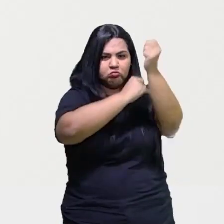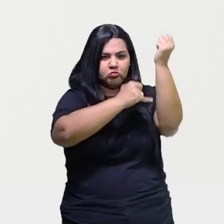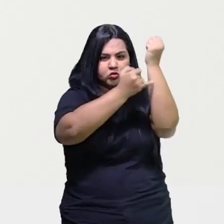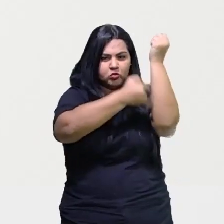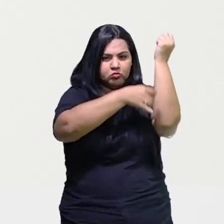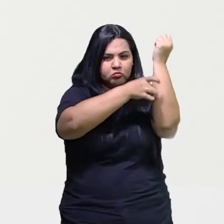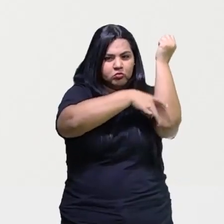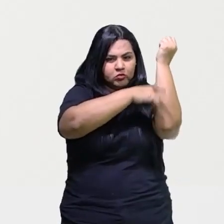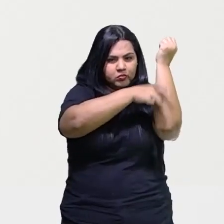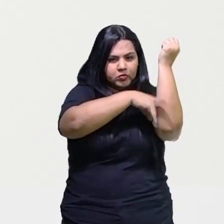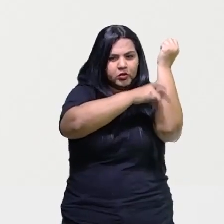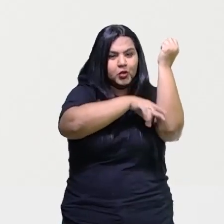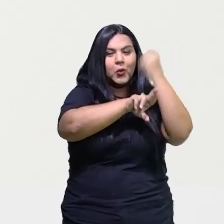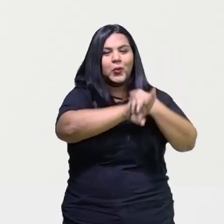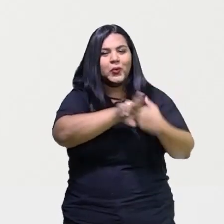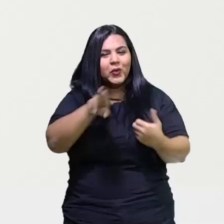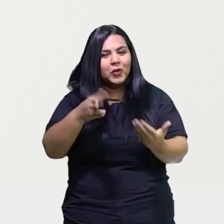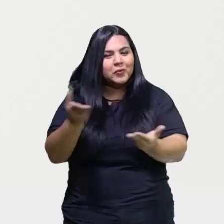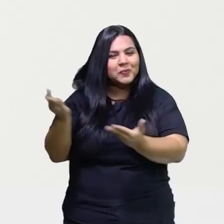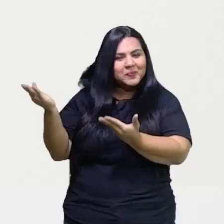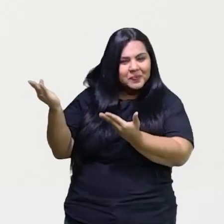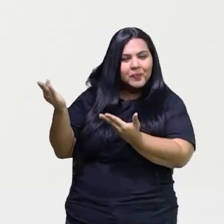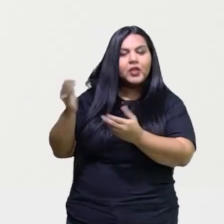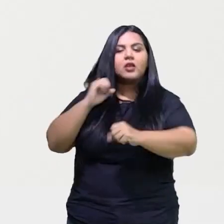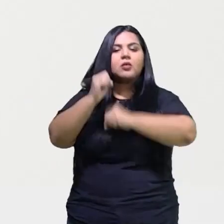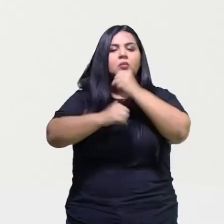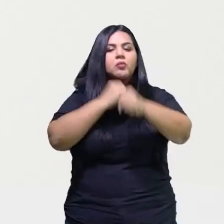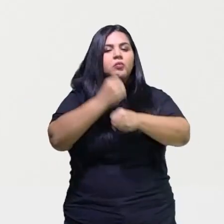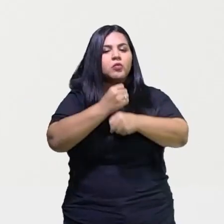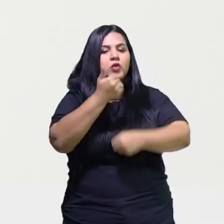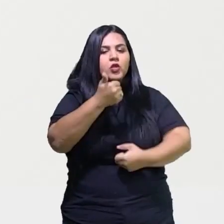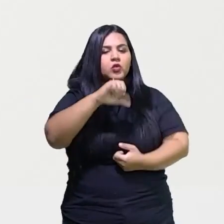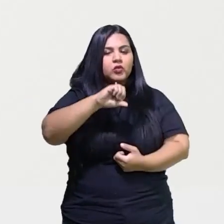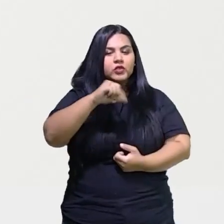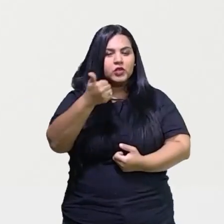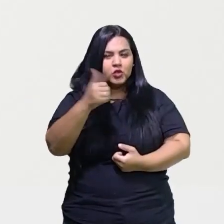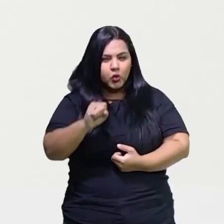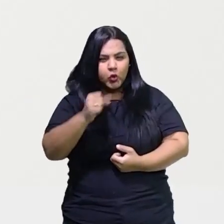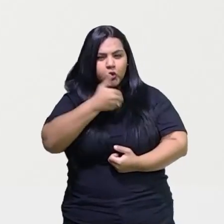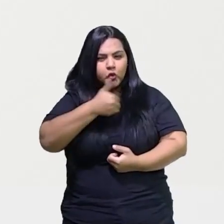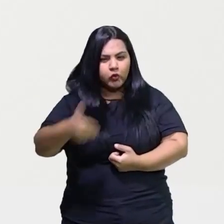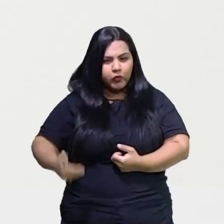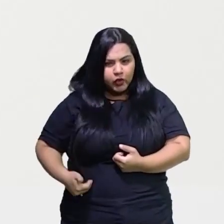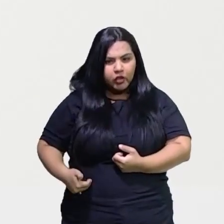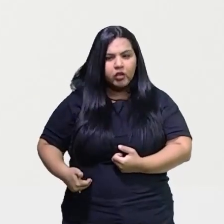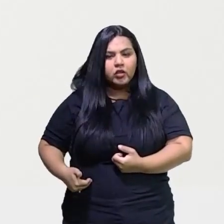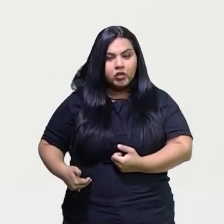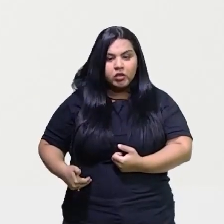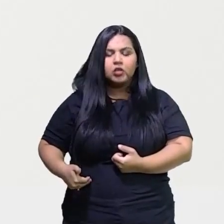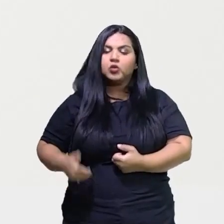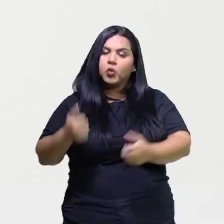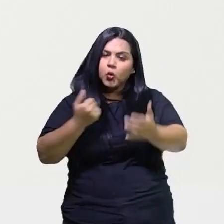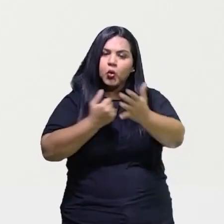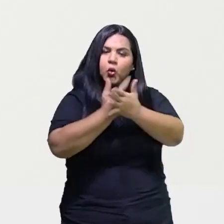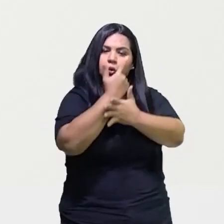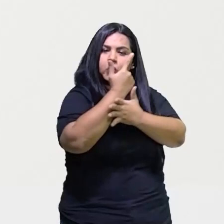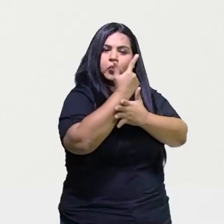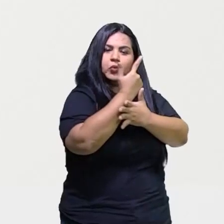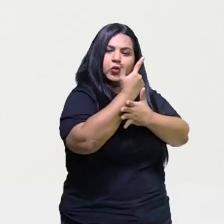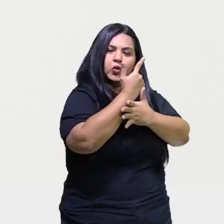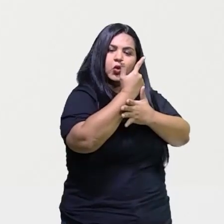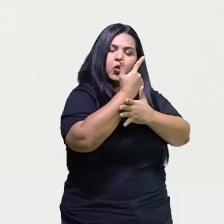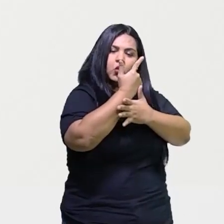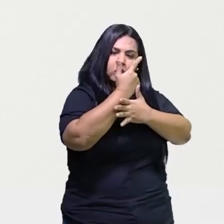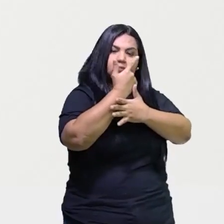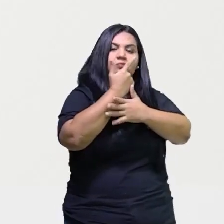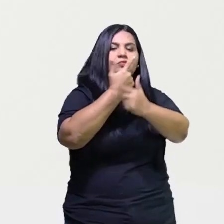Olha que nome bonito. Em 1918, o governador Pedro Bacelar adquiriu o imóvel que passou a denominar-se